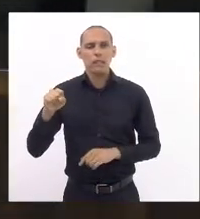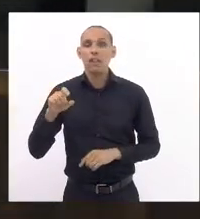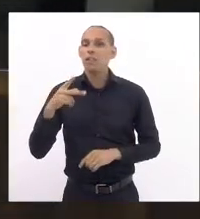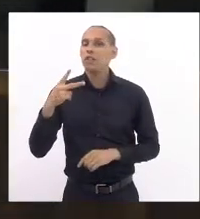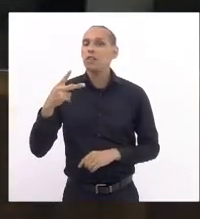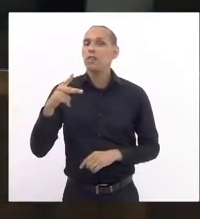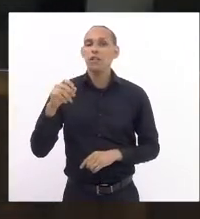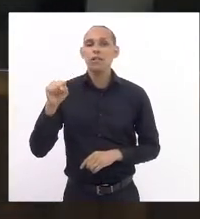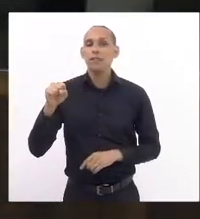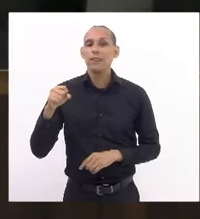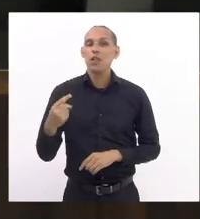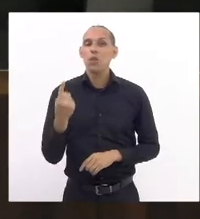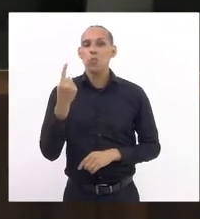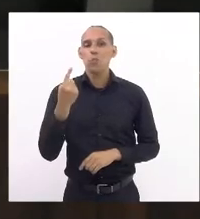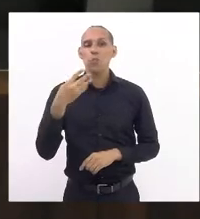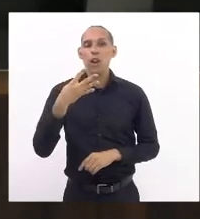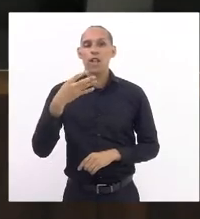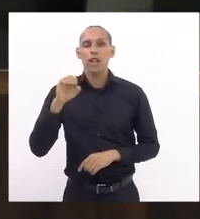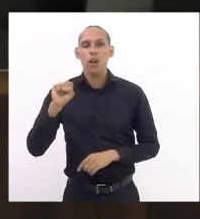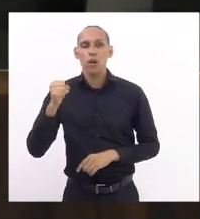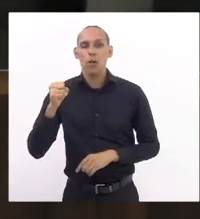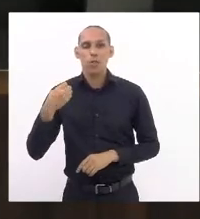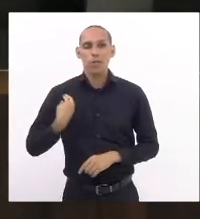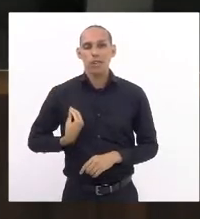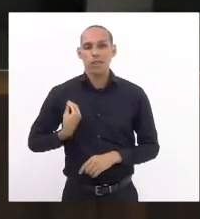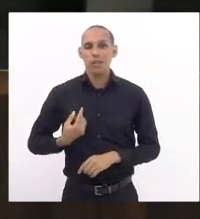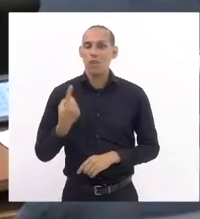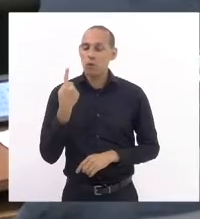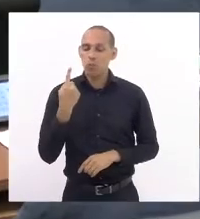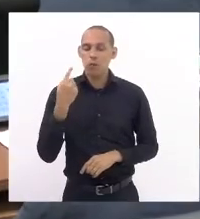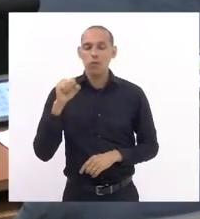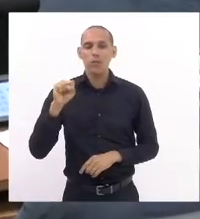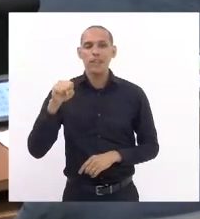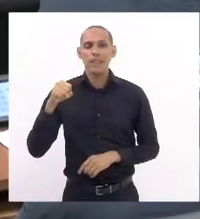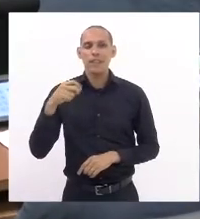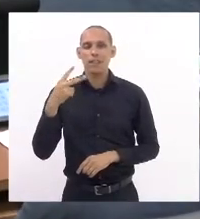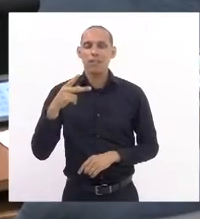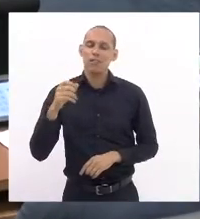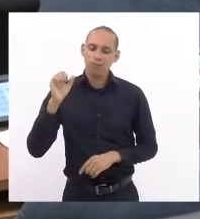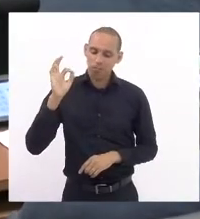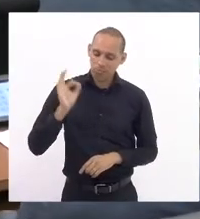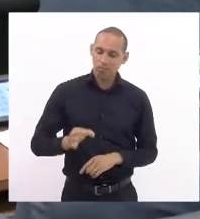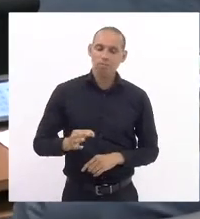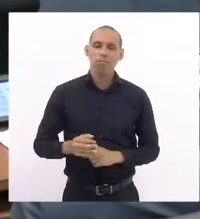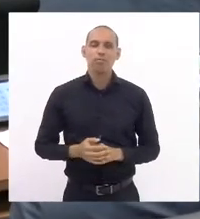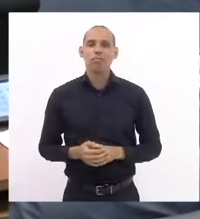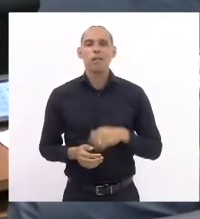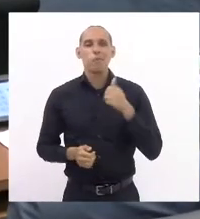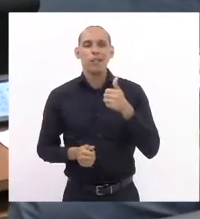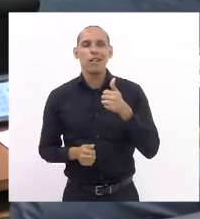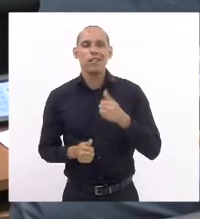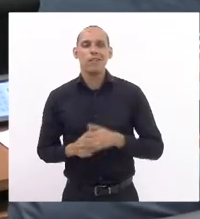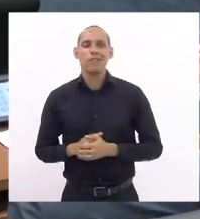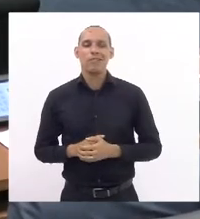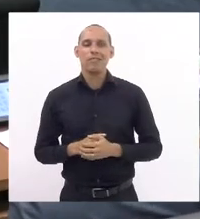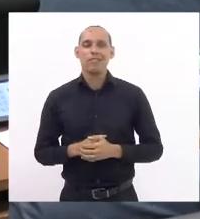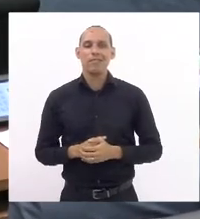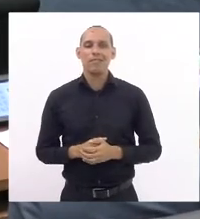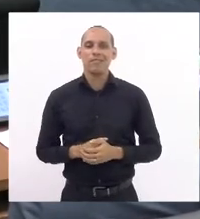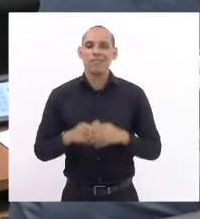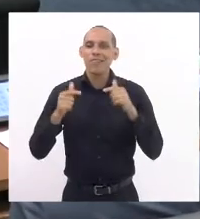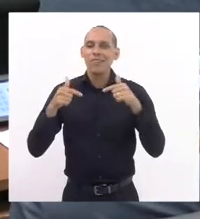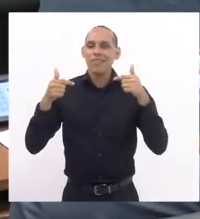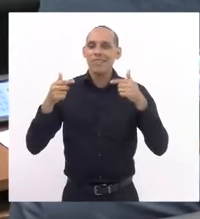sim, de 48 presentes. É isso aí. Faz bem. Olha o